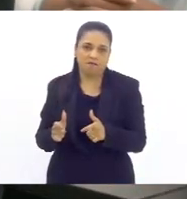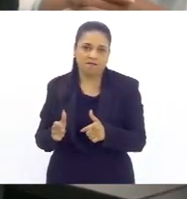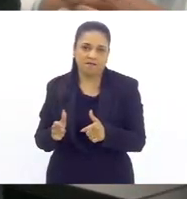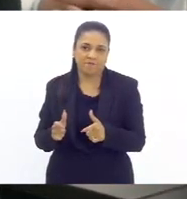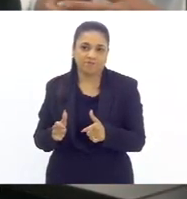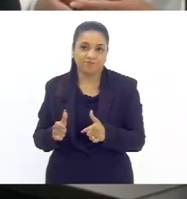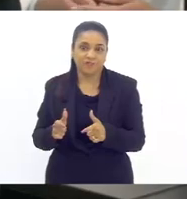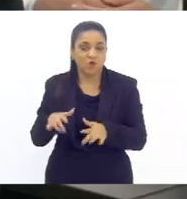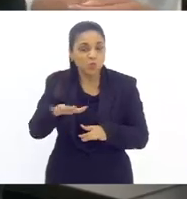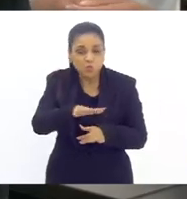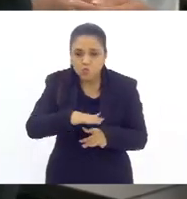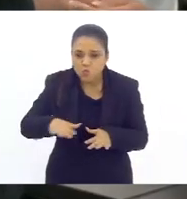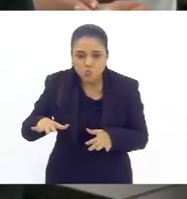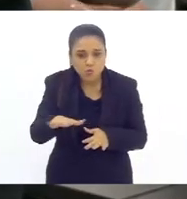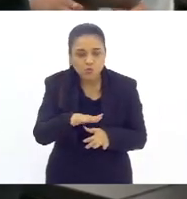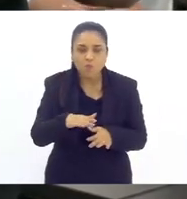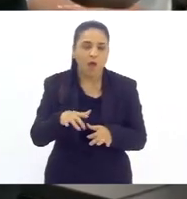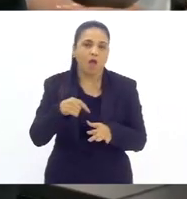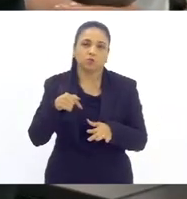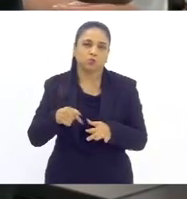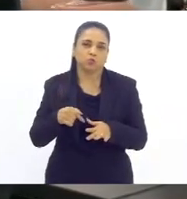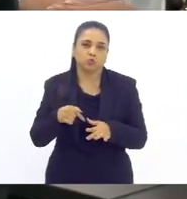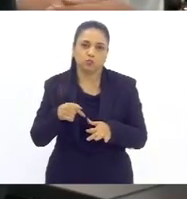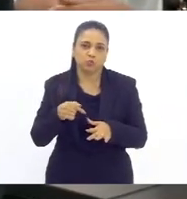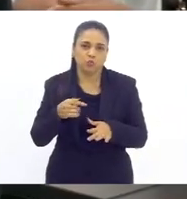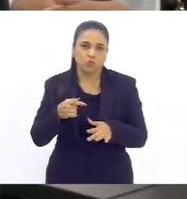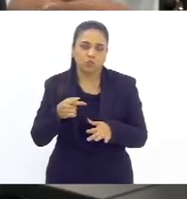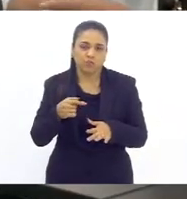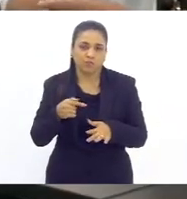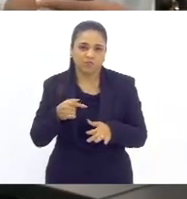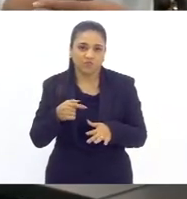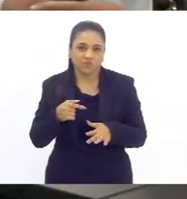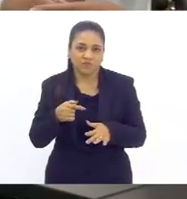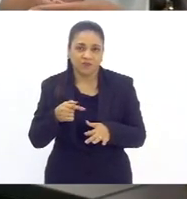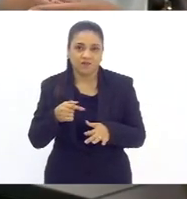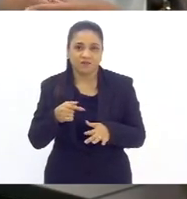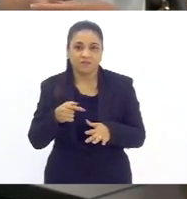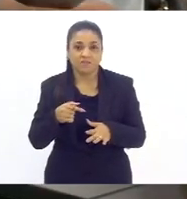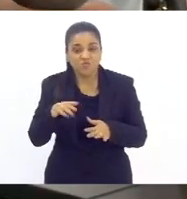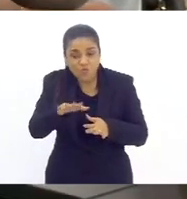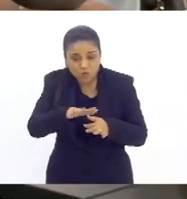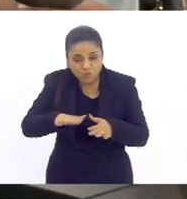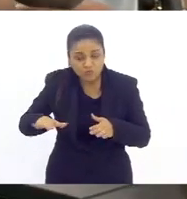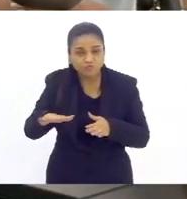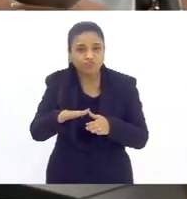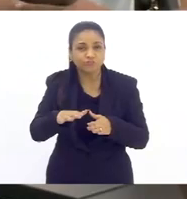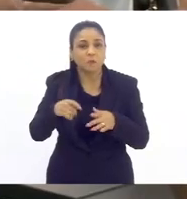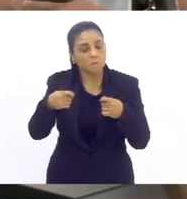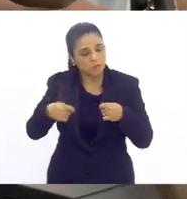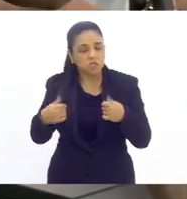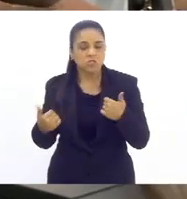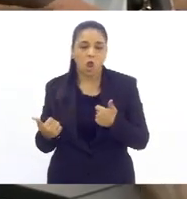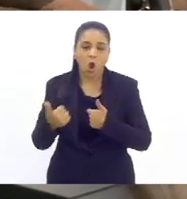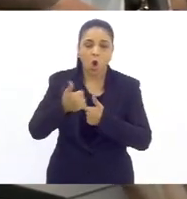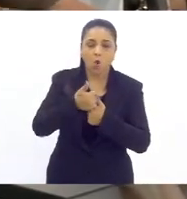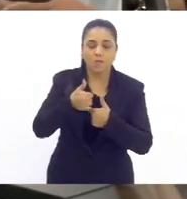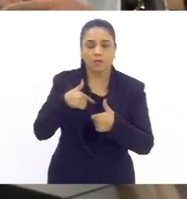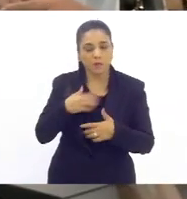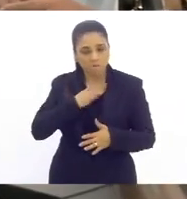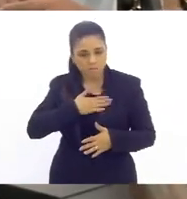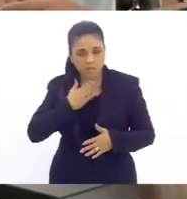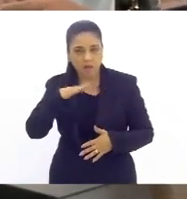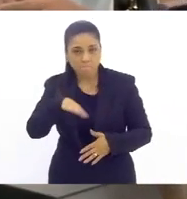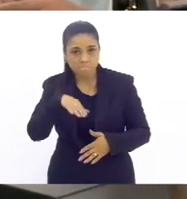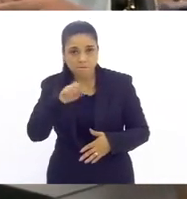espaço ainda não é nosso nunca foi esse espaço precisa ser ocupado por nós pela minha mãe